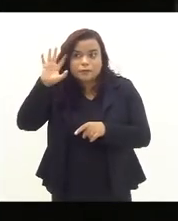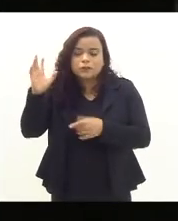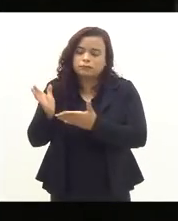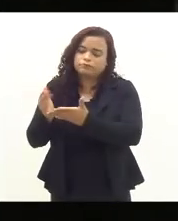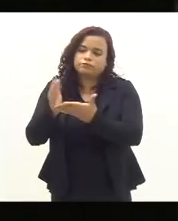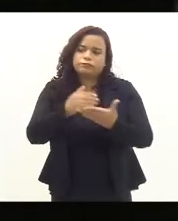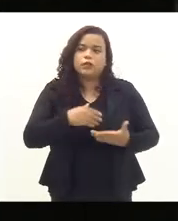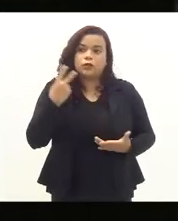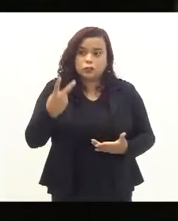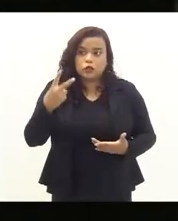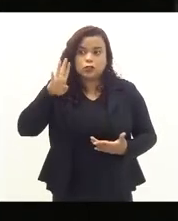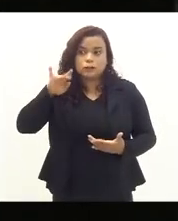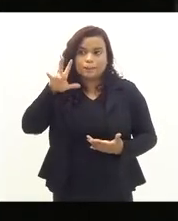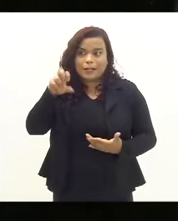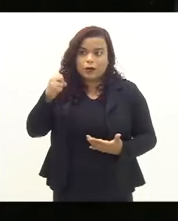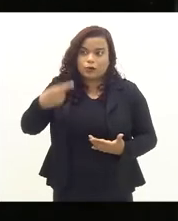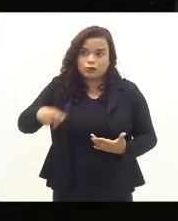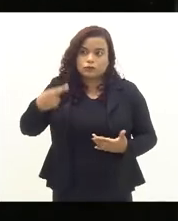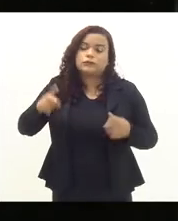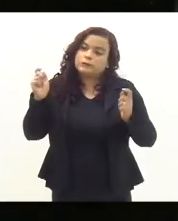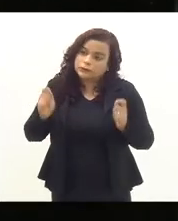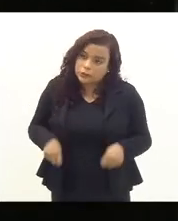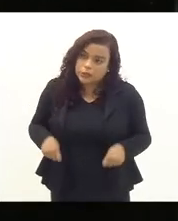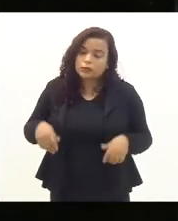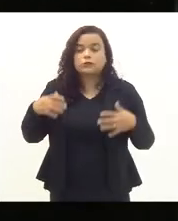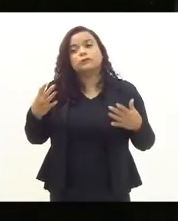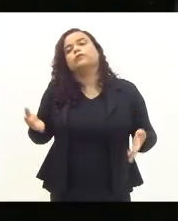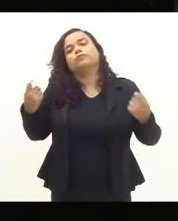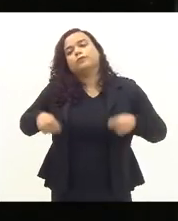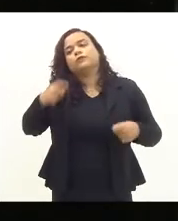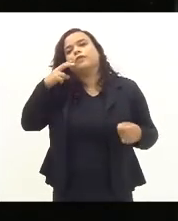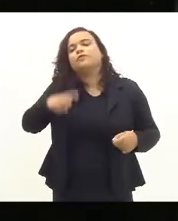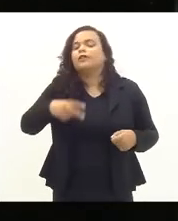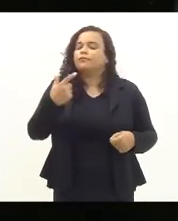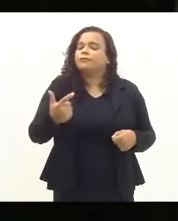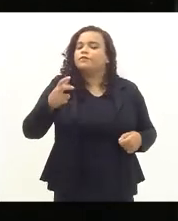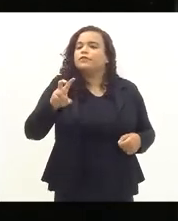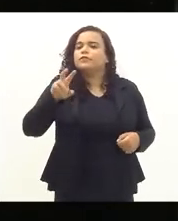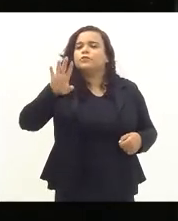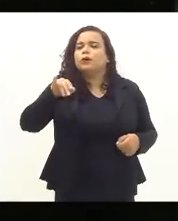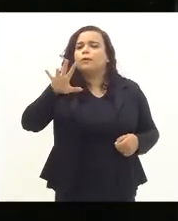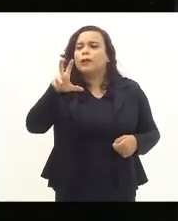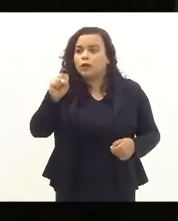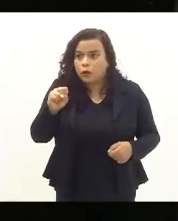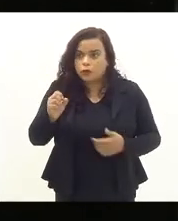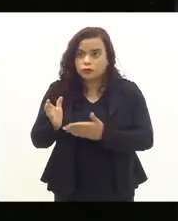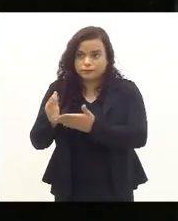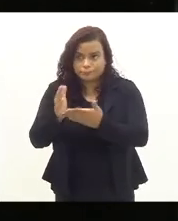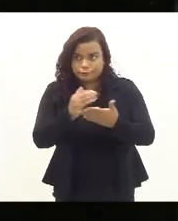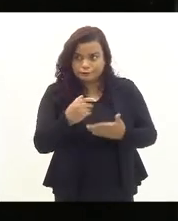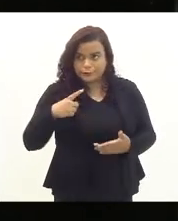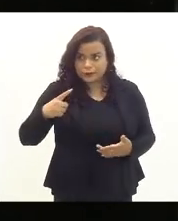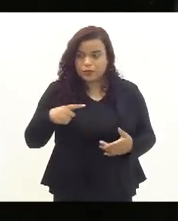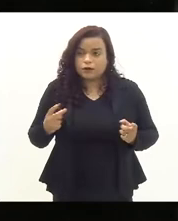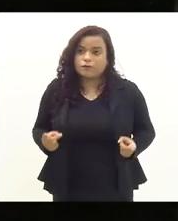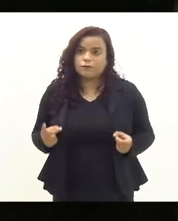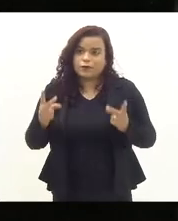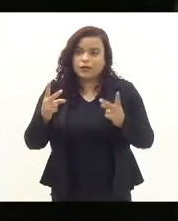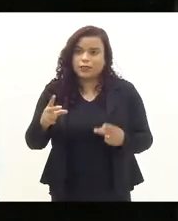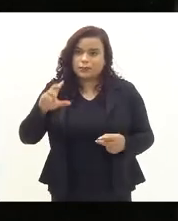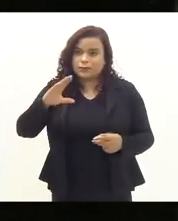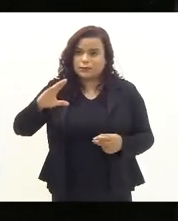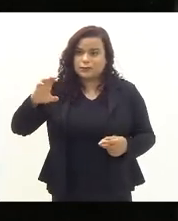então é preciso que a gente o que desses 25 bilhões arrecadados pela venda da